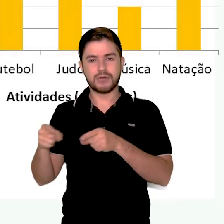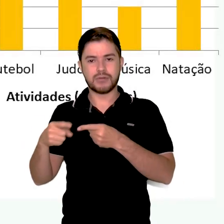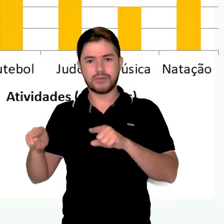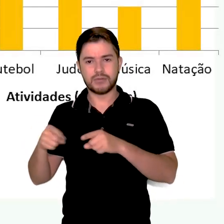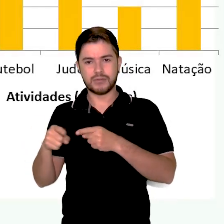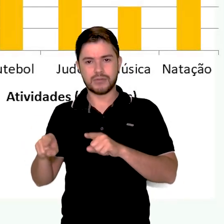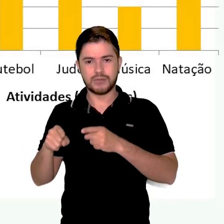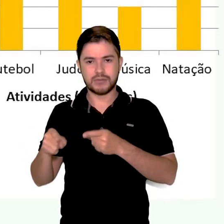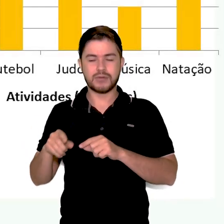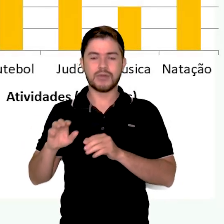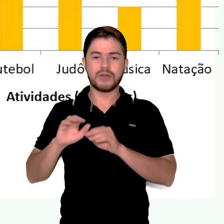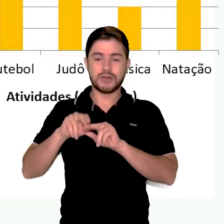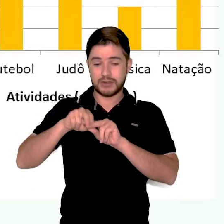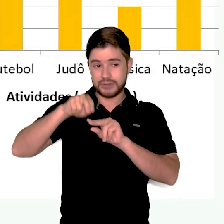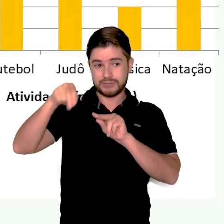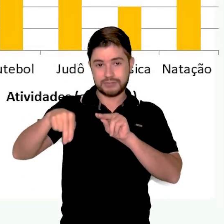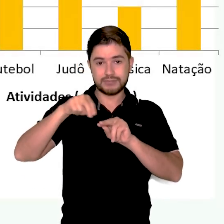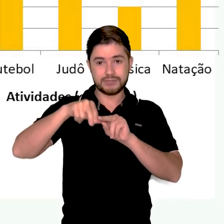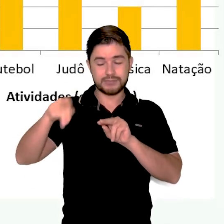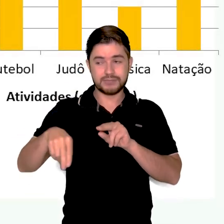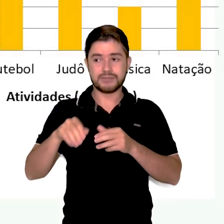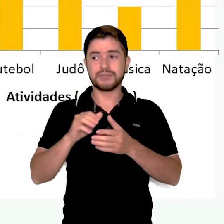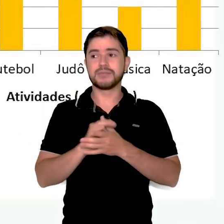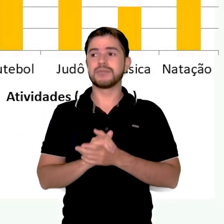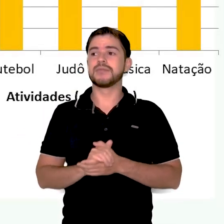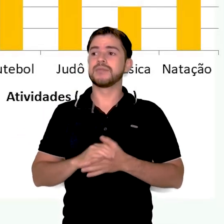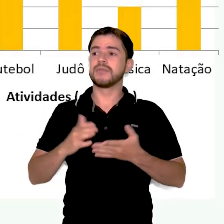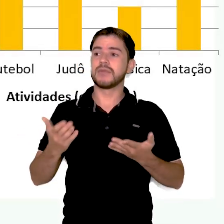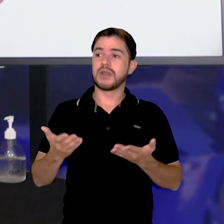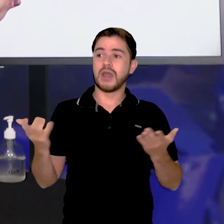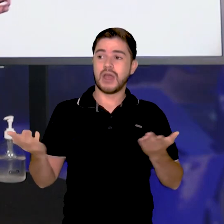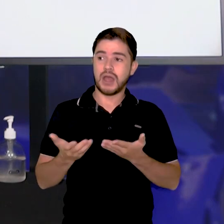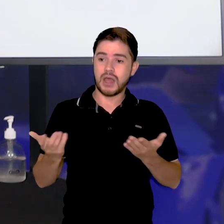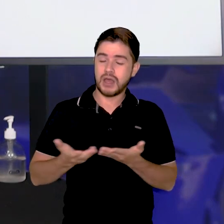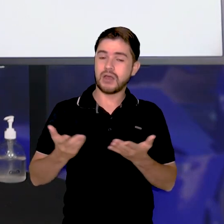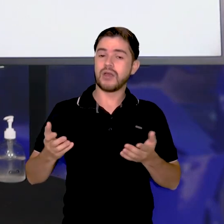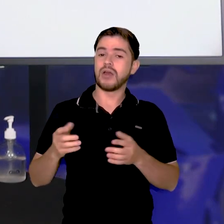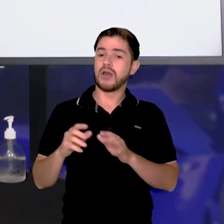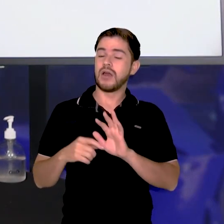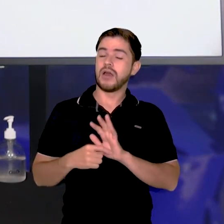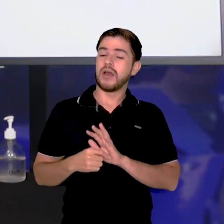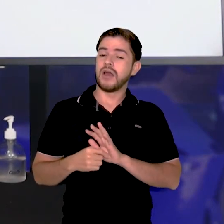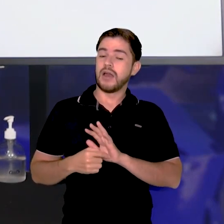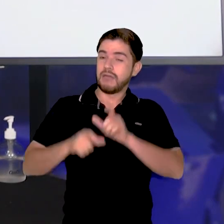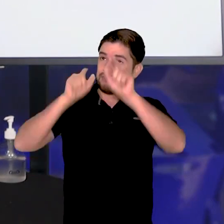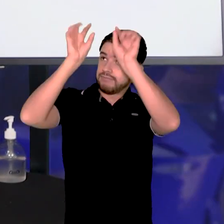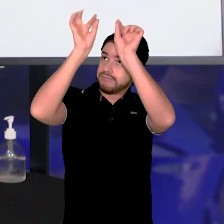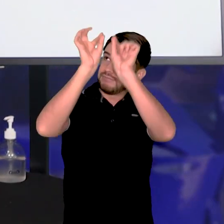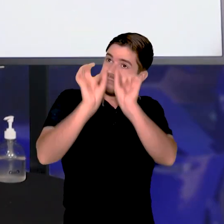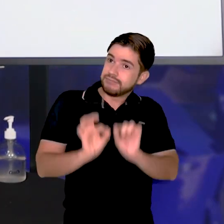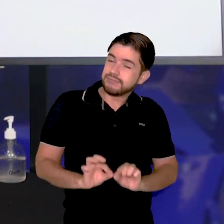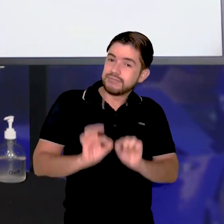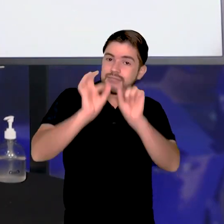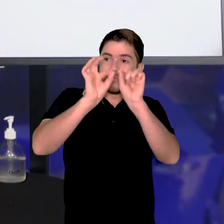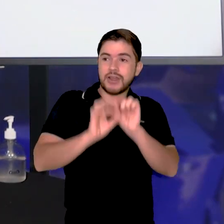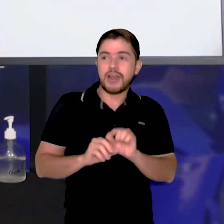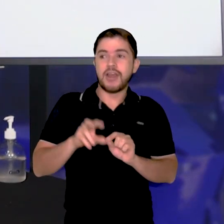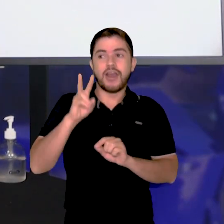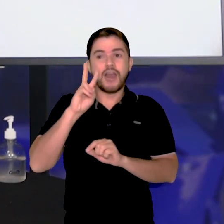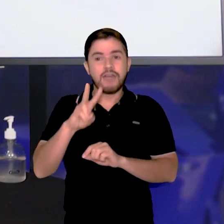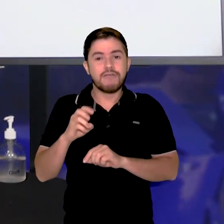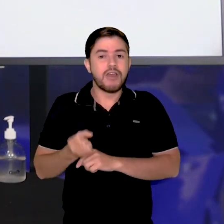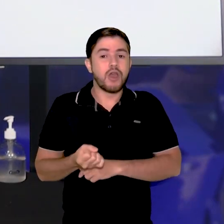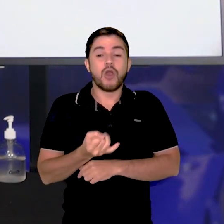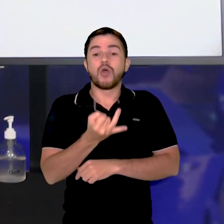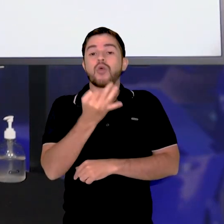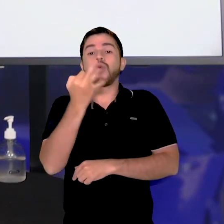música e natação. Já no eixo vertical, que é a retinha que está em pé aqui, a gente vai colocar o quê? A frequência, seria o